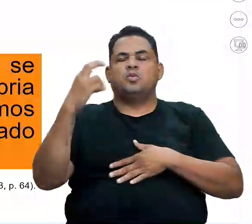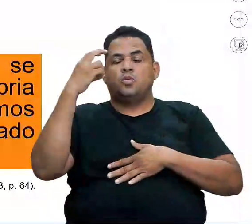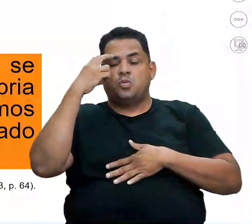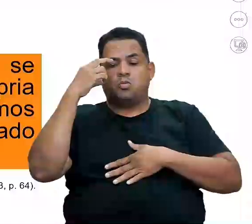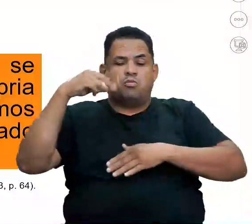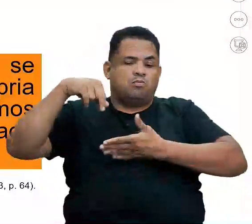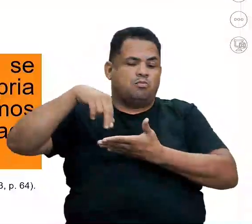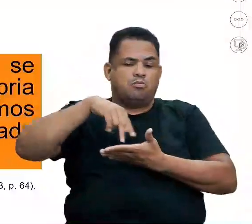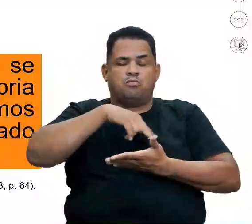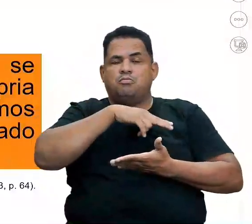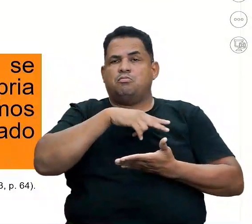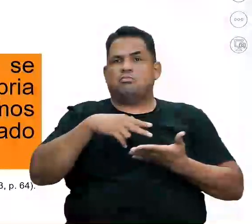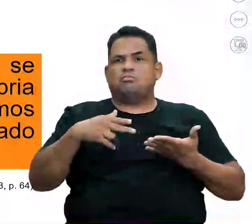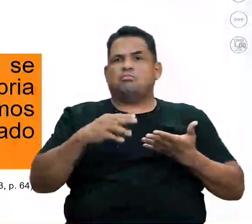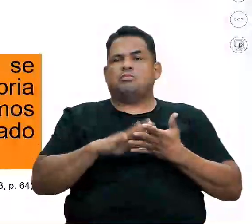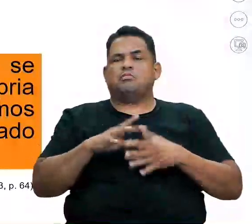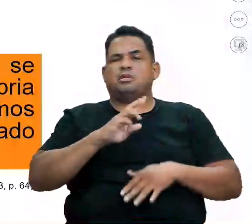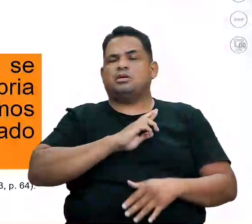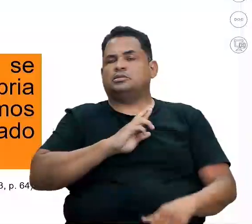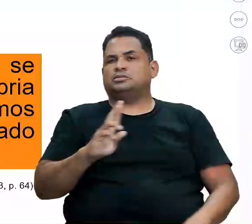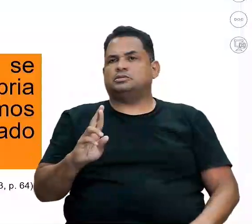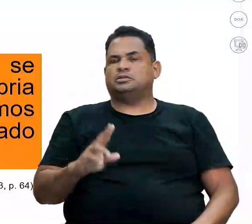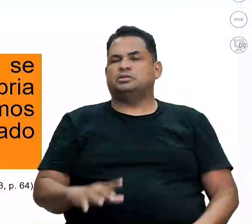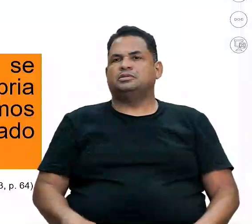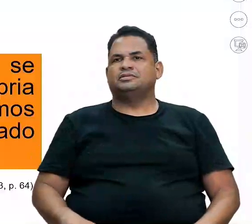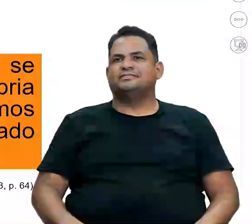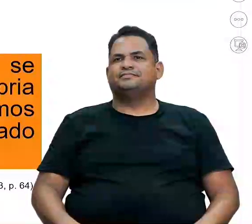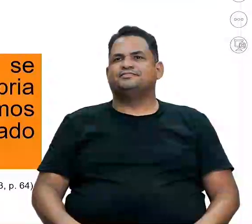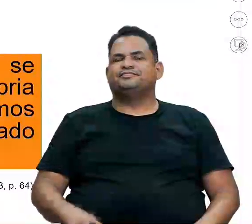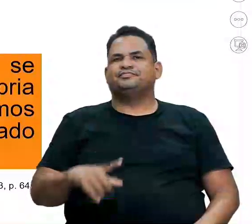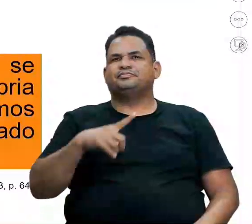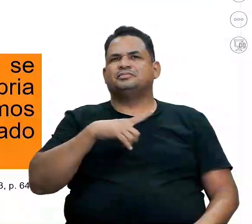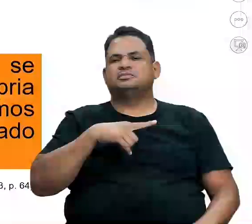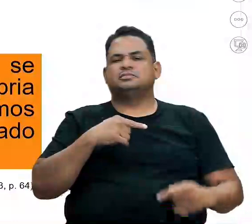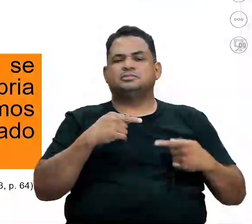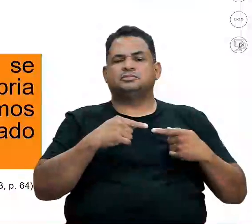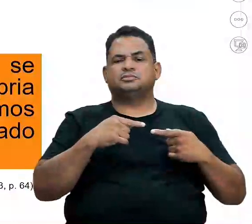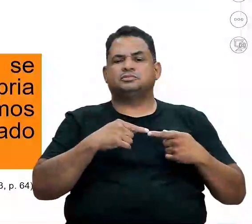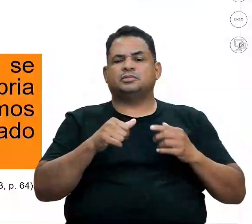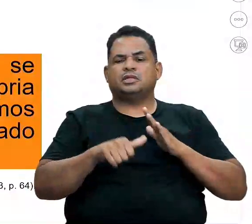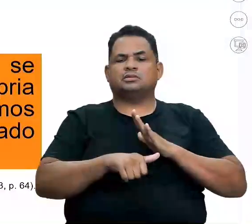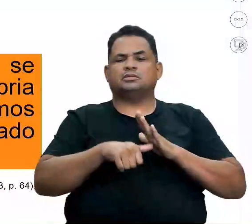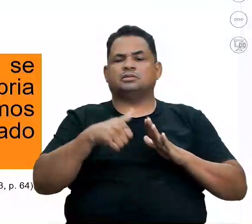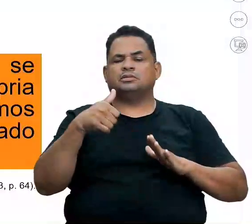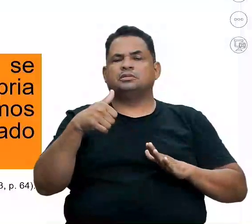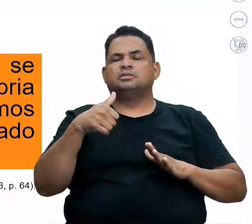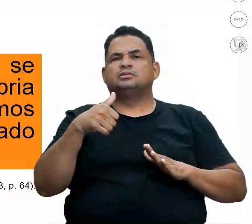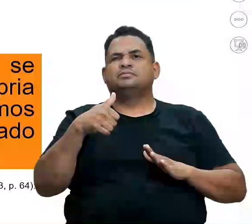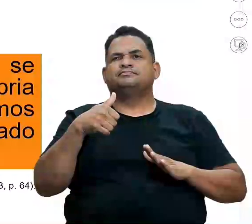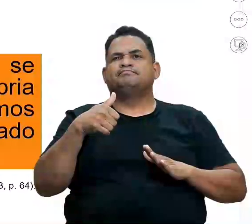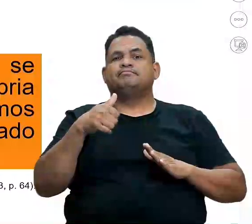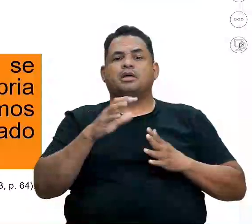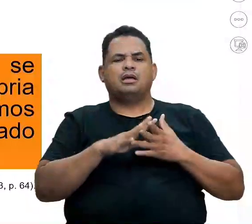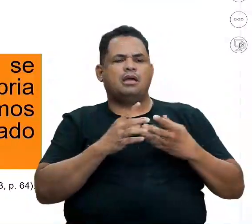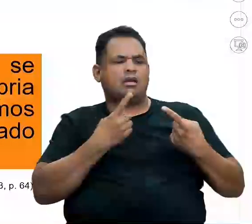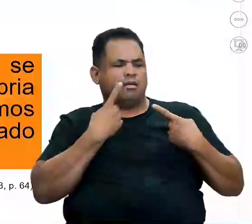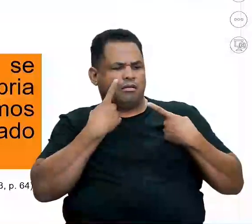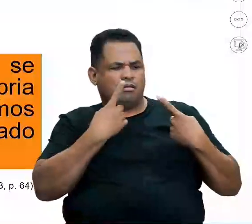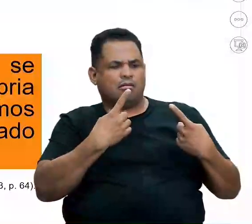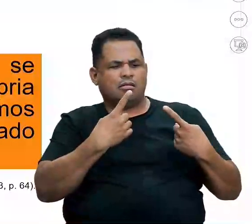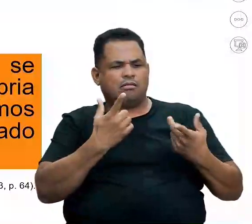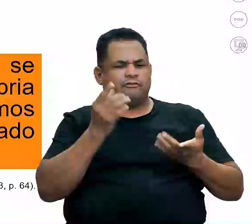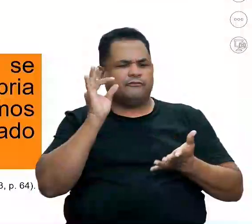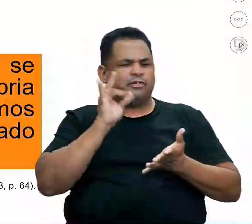dança, uma religião. Então, a gente tem esse contato e esse primeiro contato dá uma reação aí